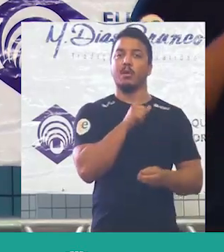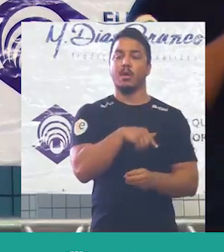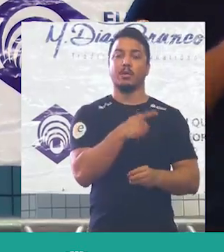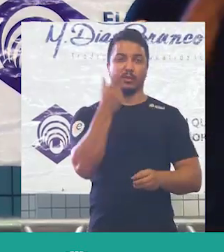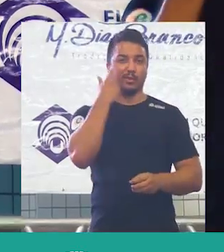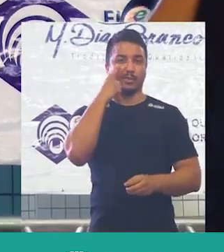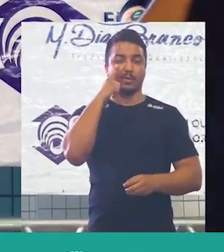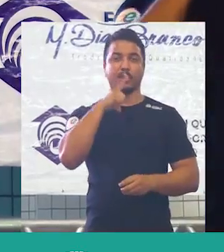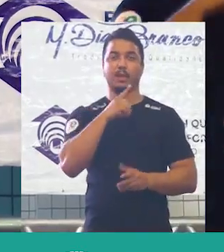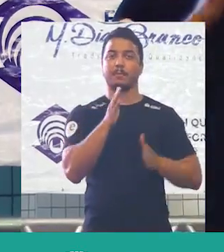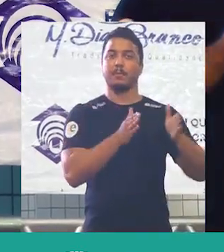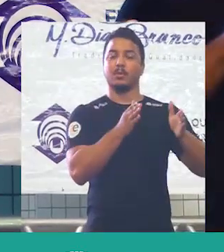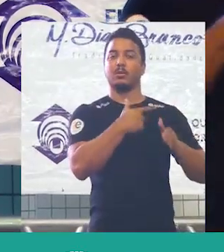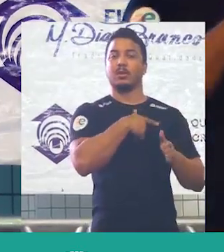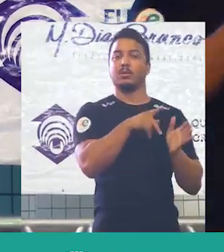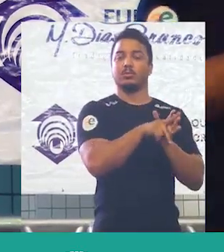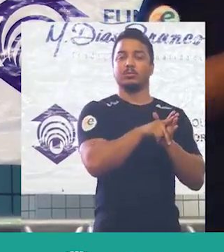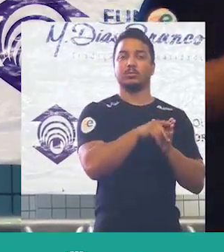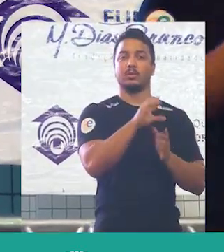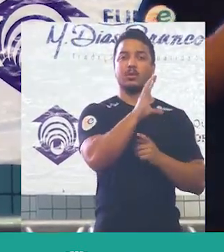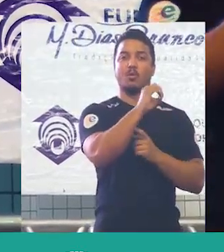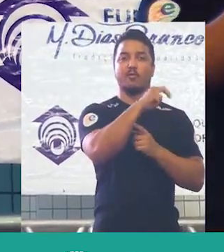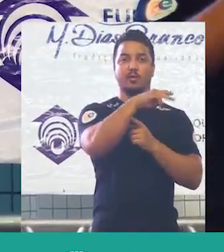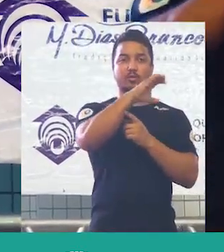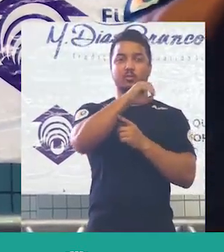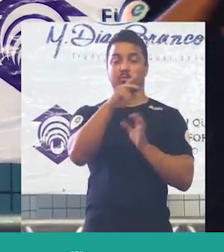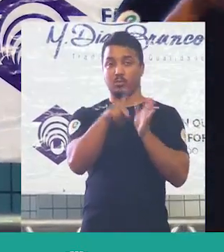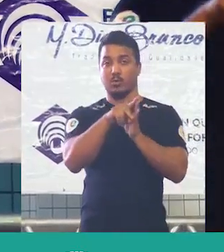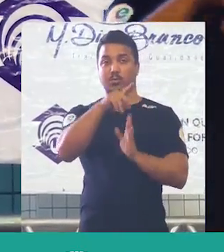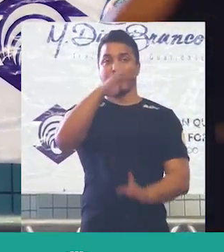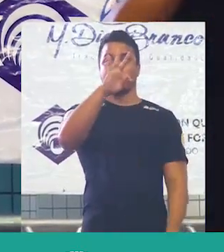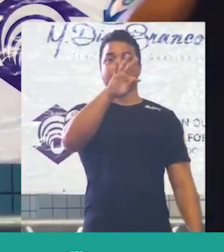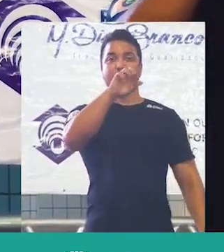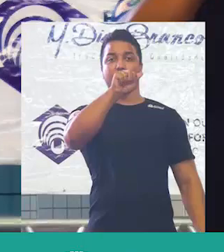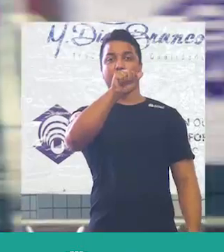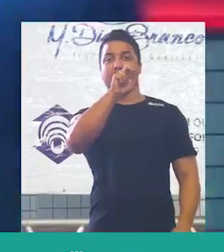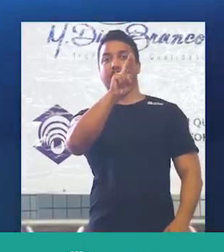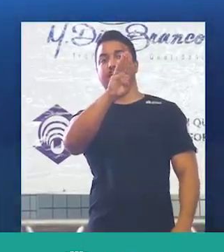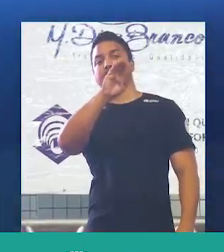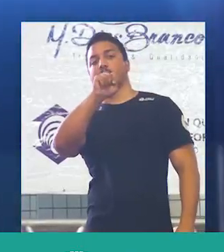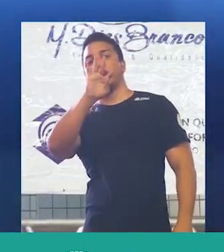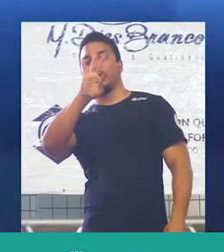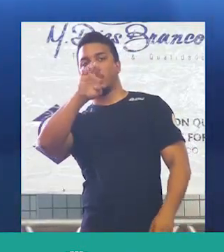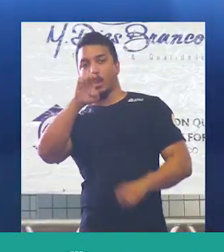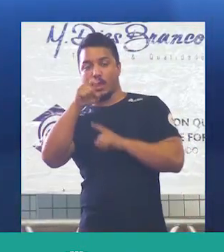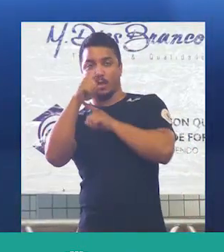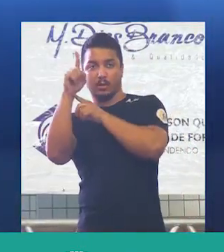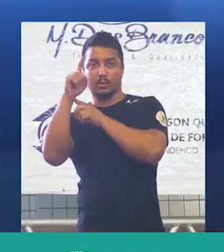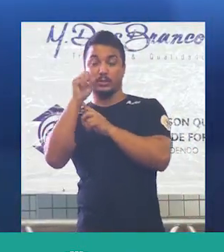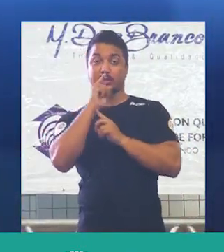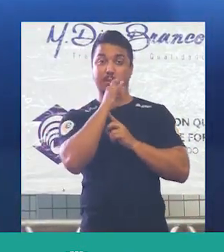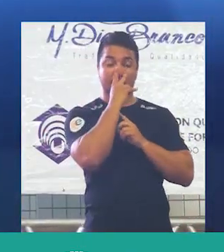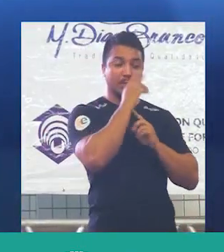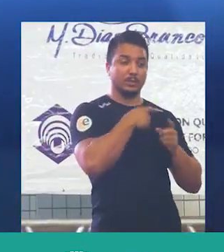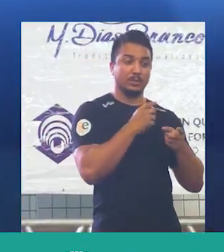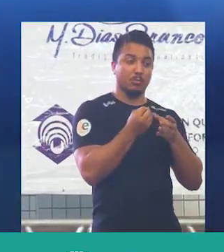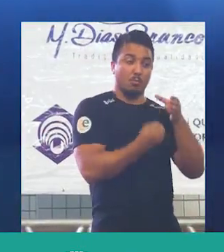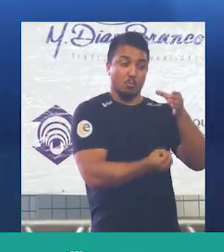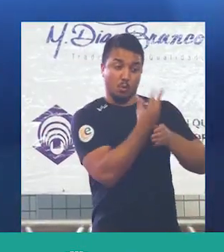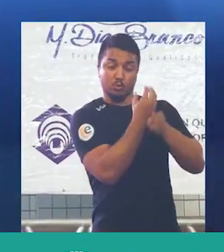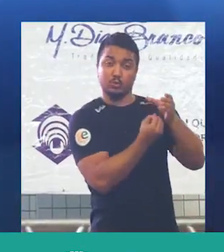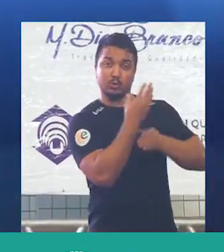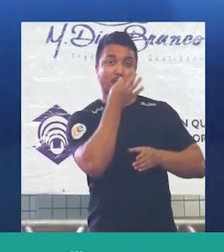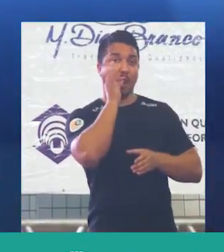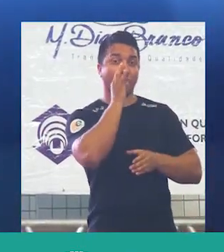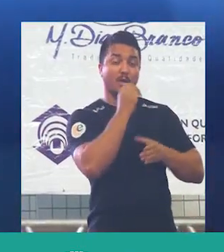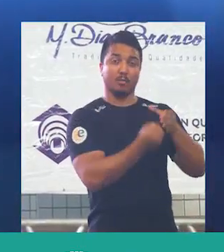por exemplo, no convênio de Taubaté, né? Se a produção de café for maior do que a necessidade do